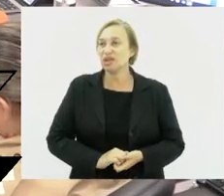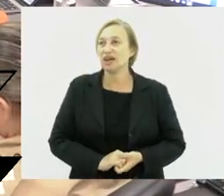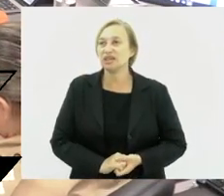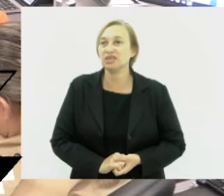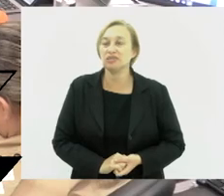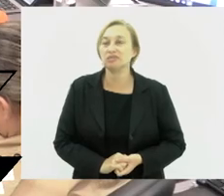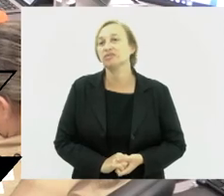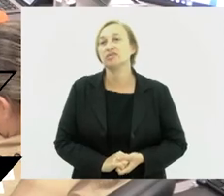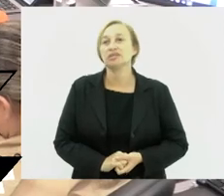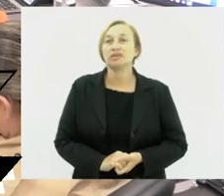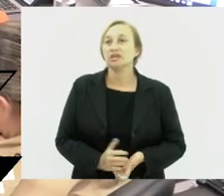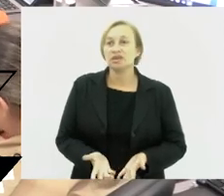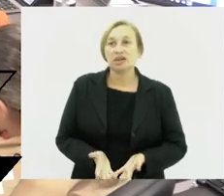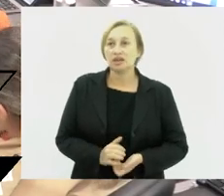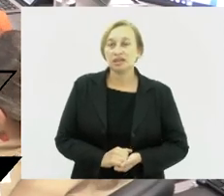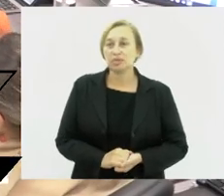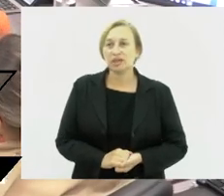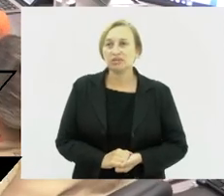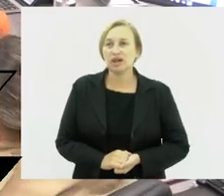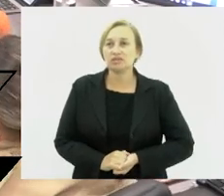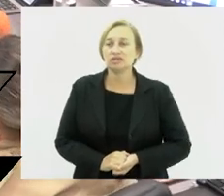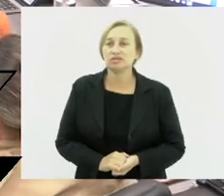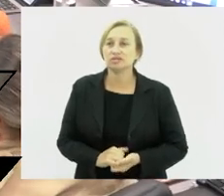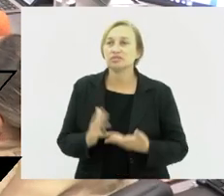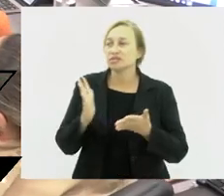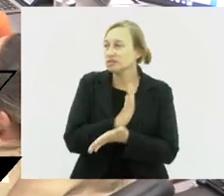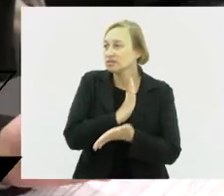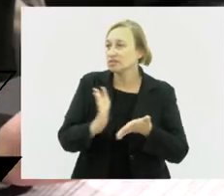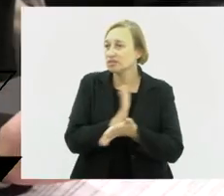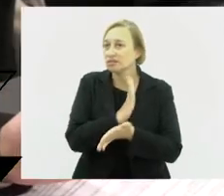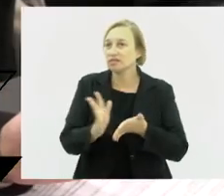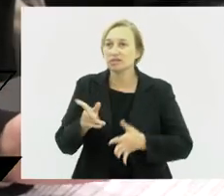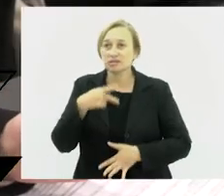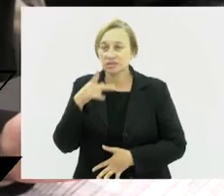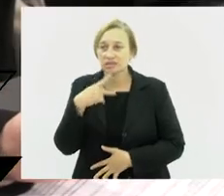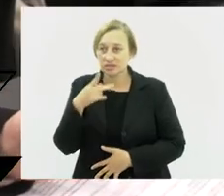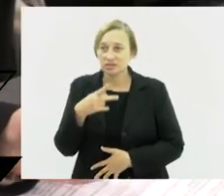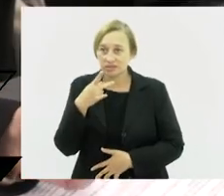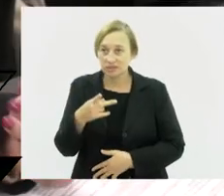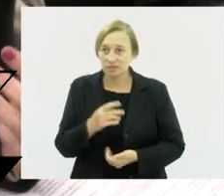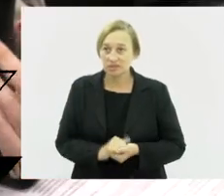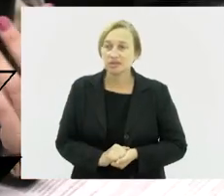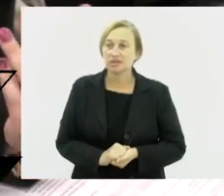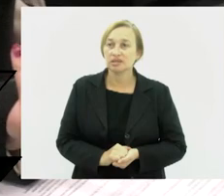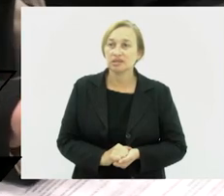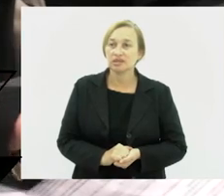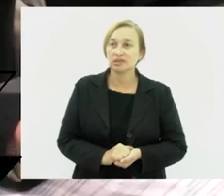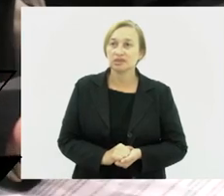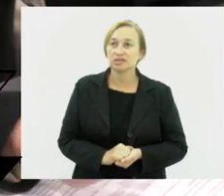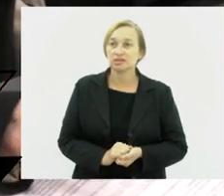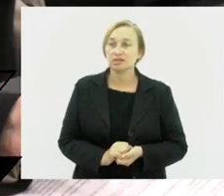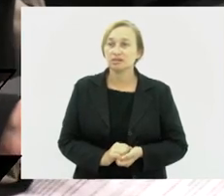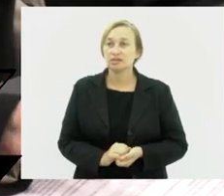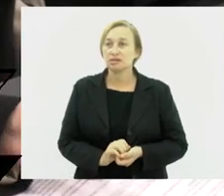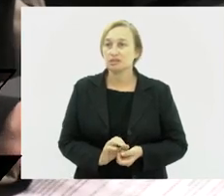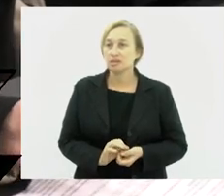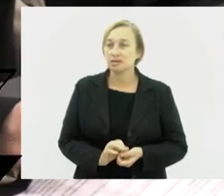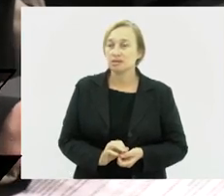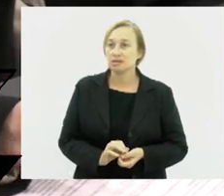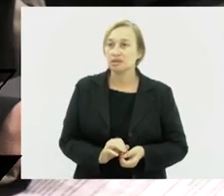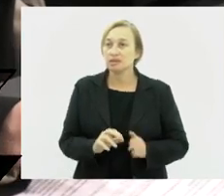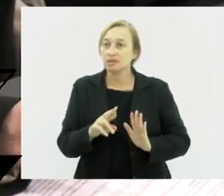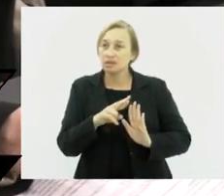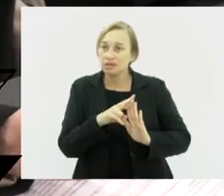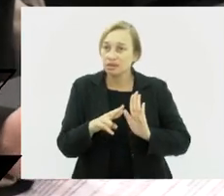eu vou trazer aqui algumas considerações e sugestões para o aprimoramento da norma, que